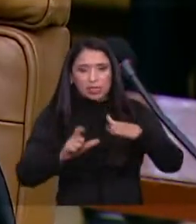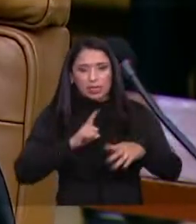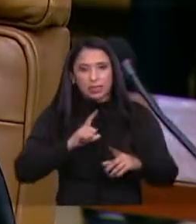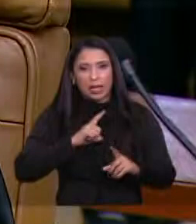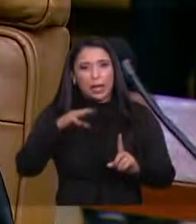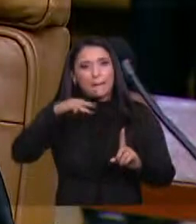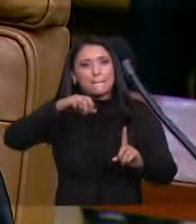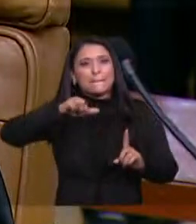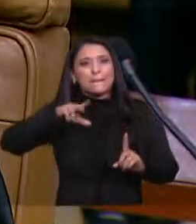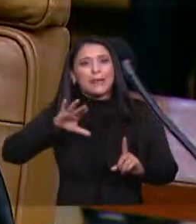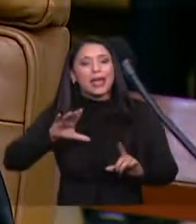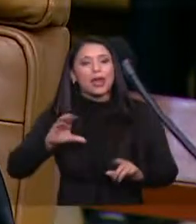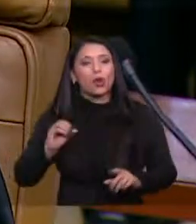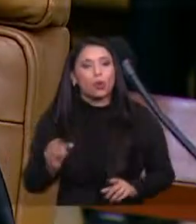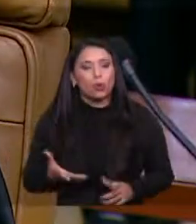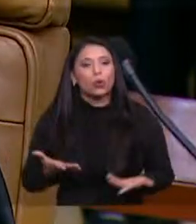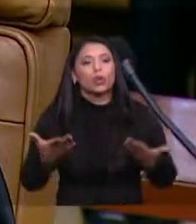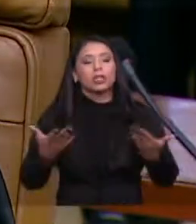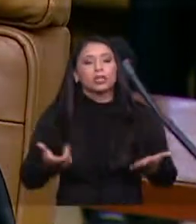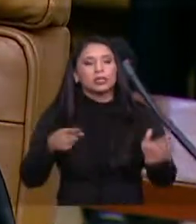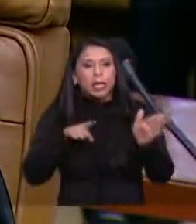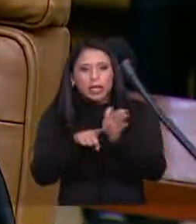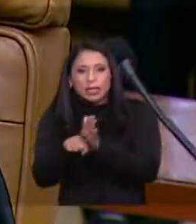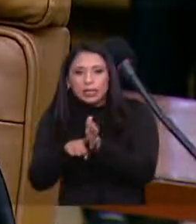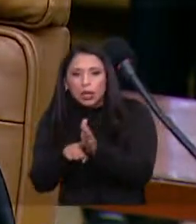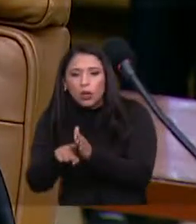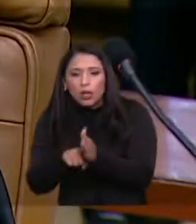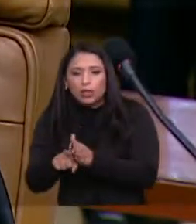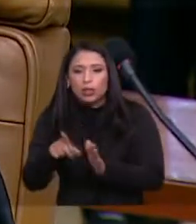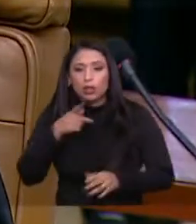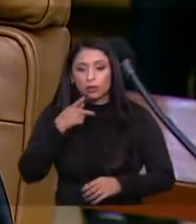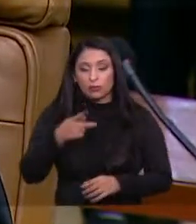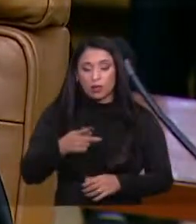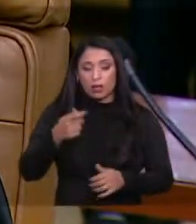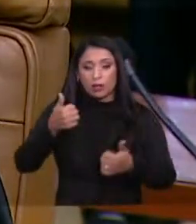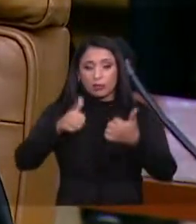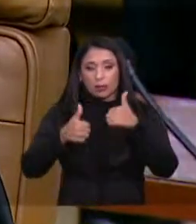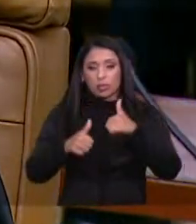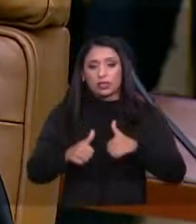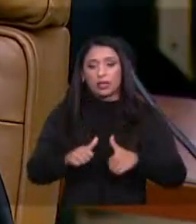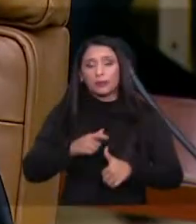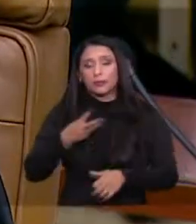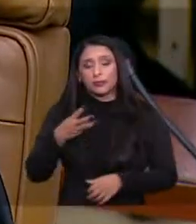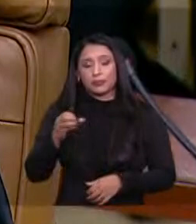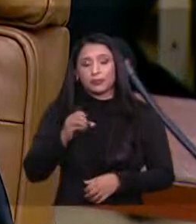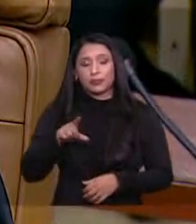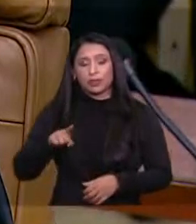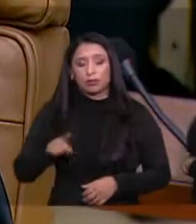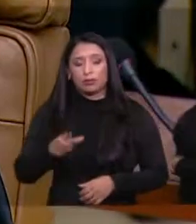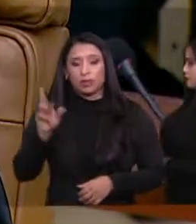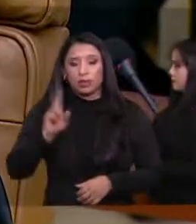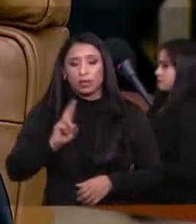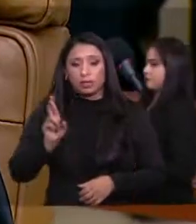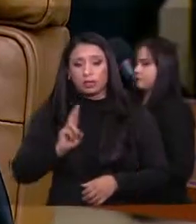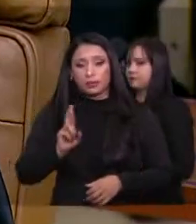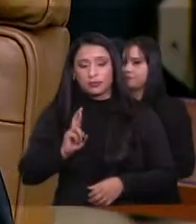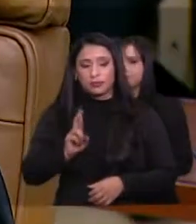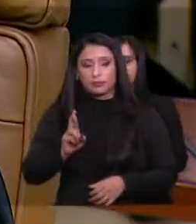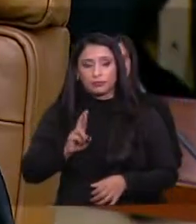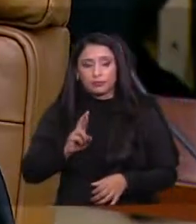arão de Melo dos quais e interrogatório afirmou ferir 300 mil reais por mês